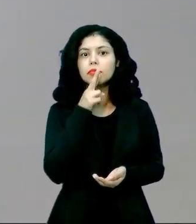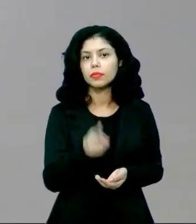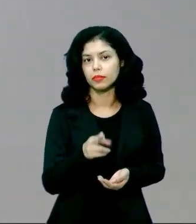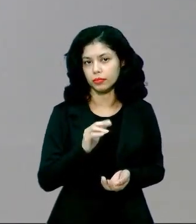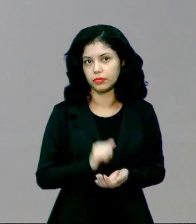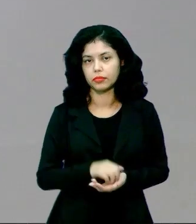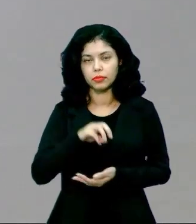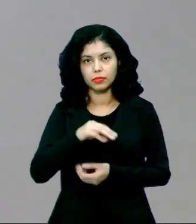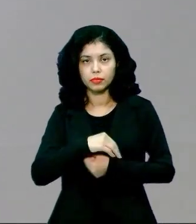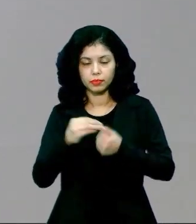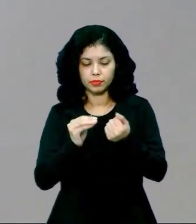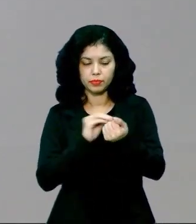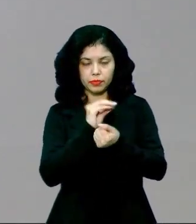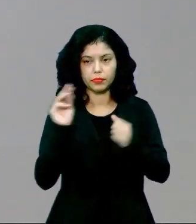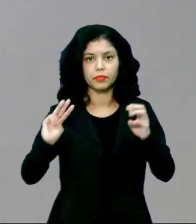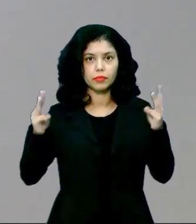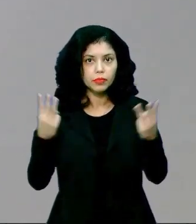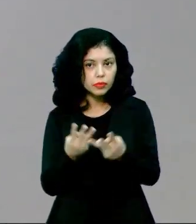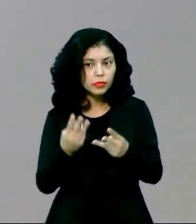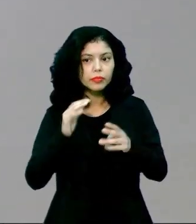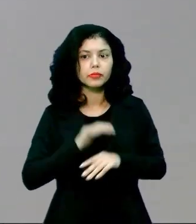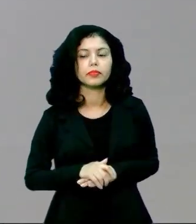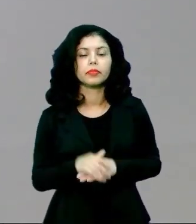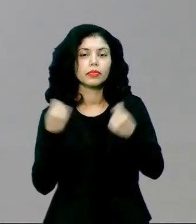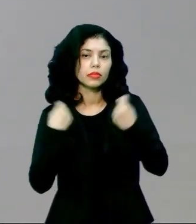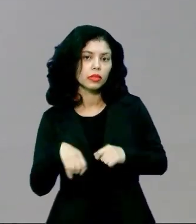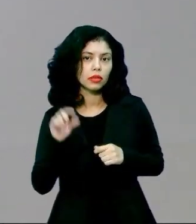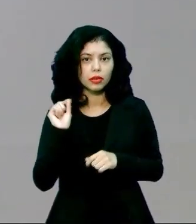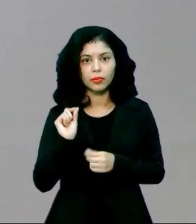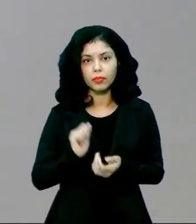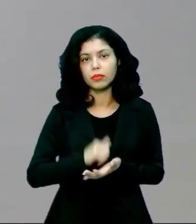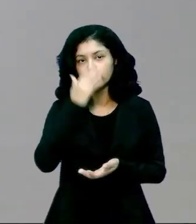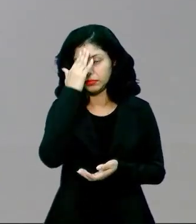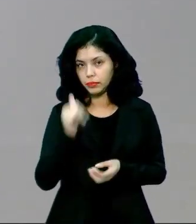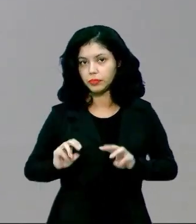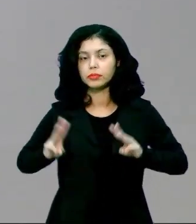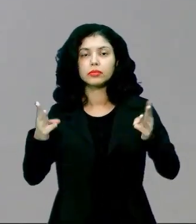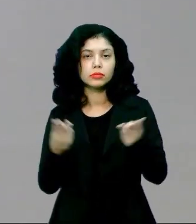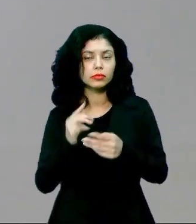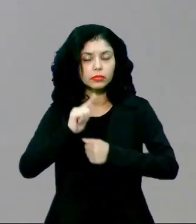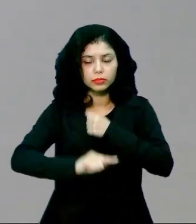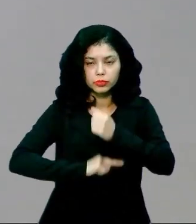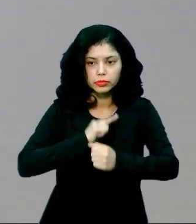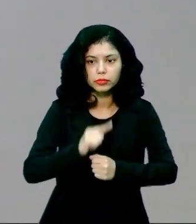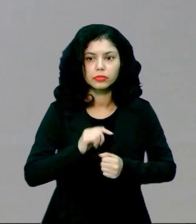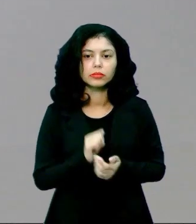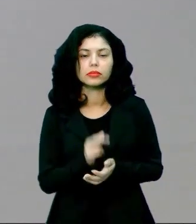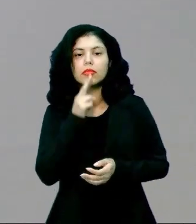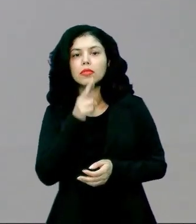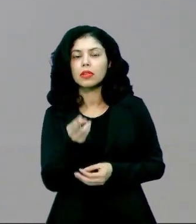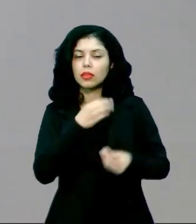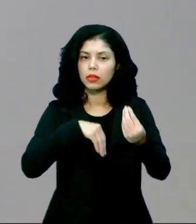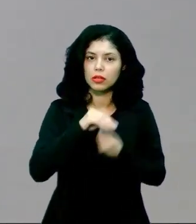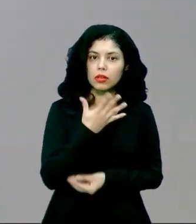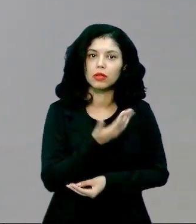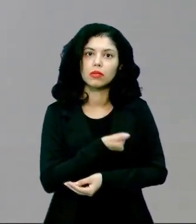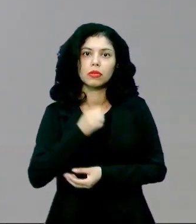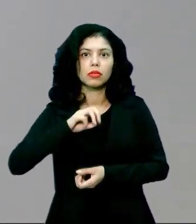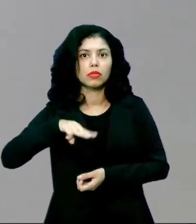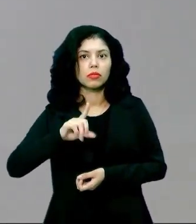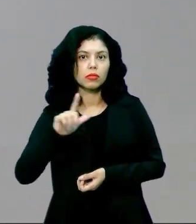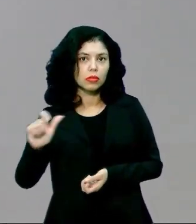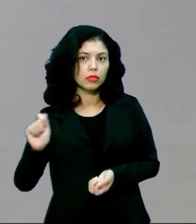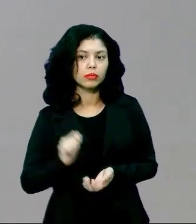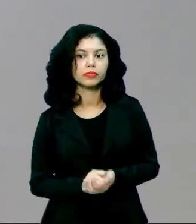massa molecular. Então, para calcular a massa molecular, nós precisamos saber as massas atômicas. Esse cálculo também envolve o número de